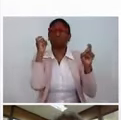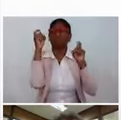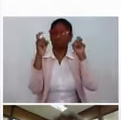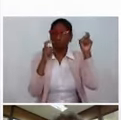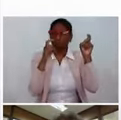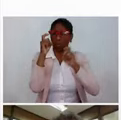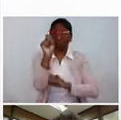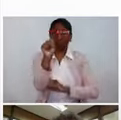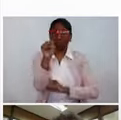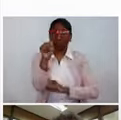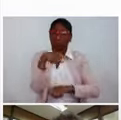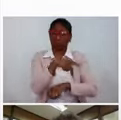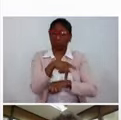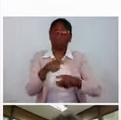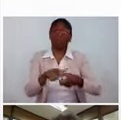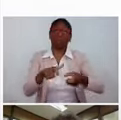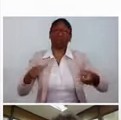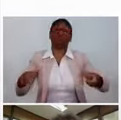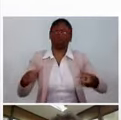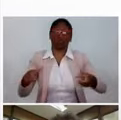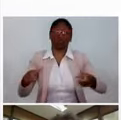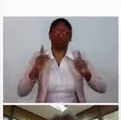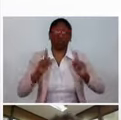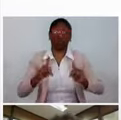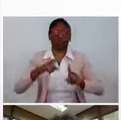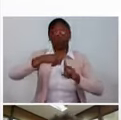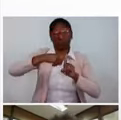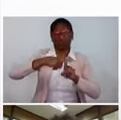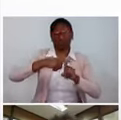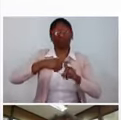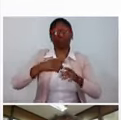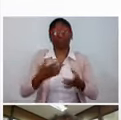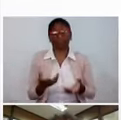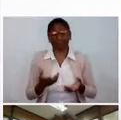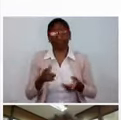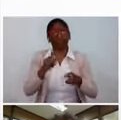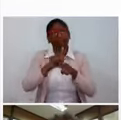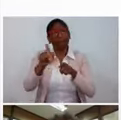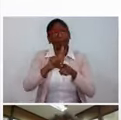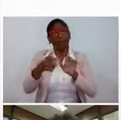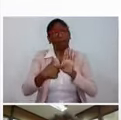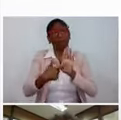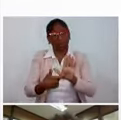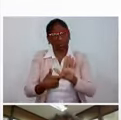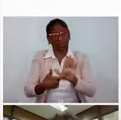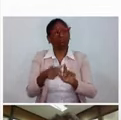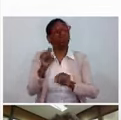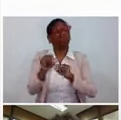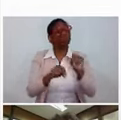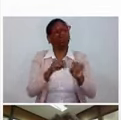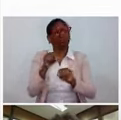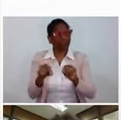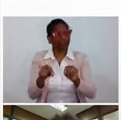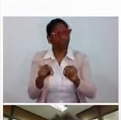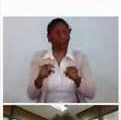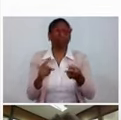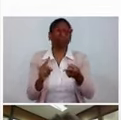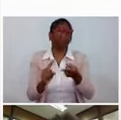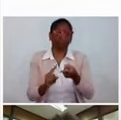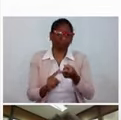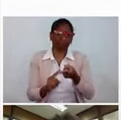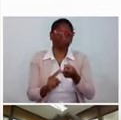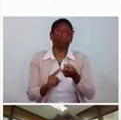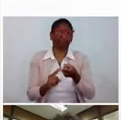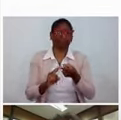gente viu em outros países, aumentaram também. E aqui esse gráfico traz a evolução conjunta dos principais indicadores, né? Em azul, nós temos os